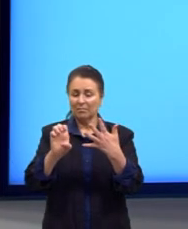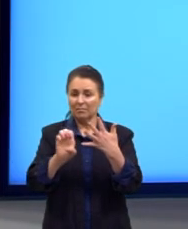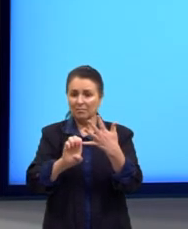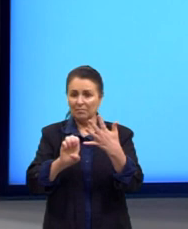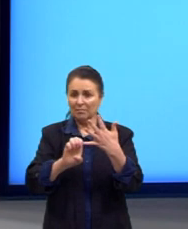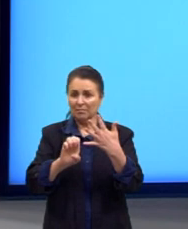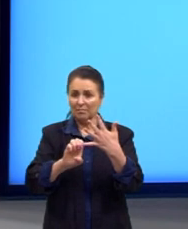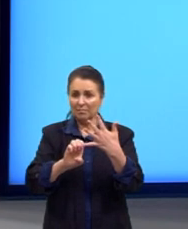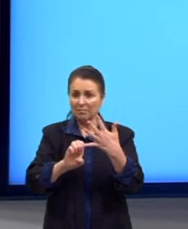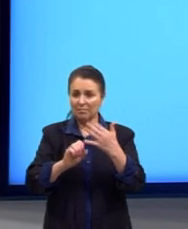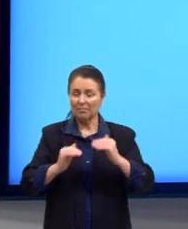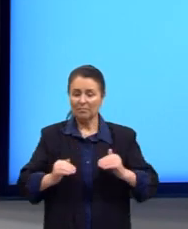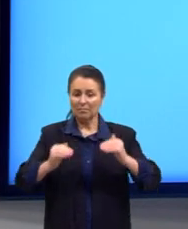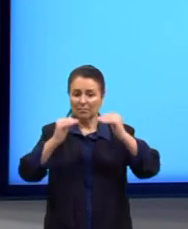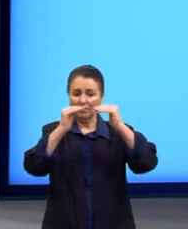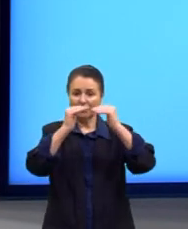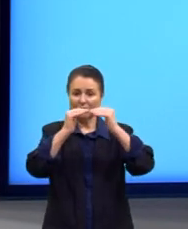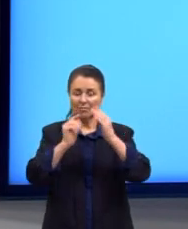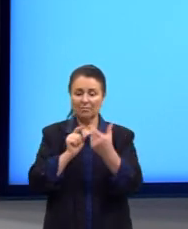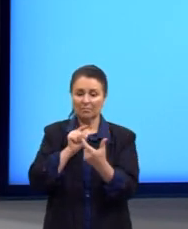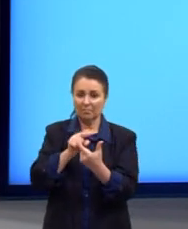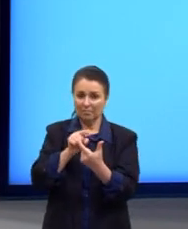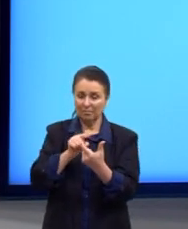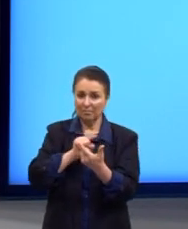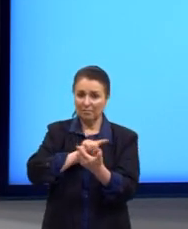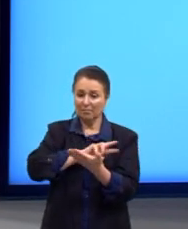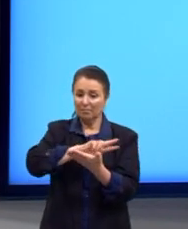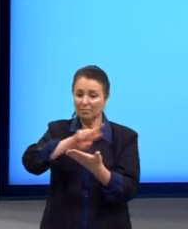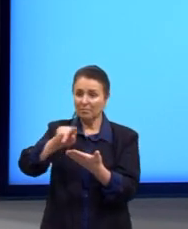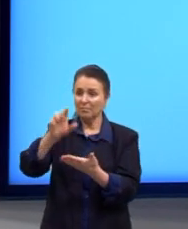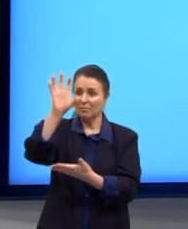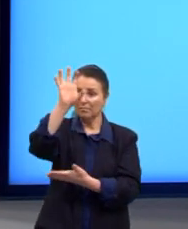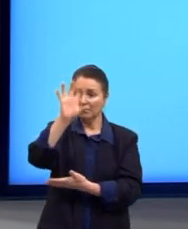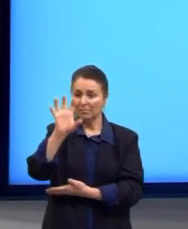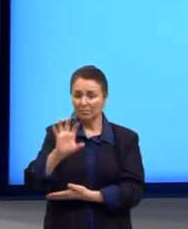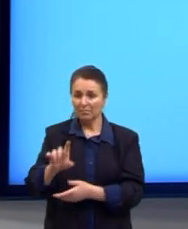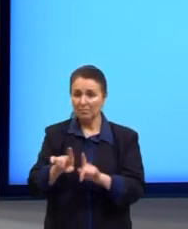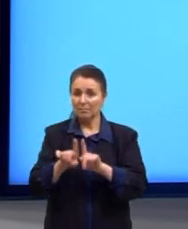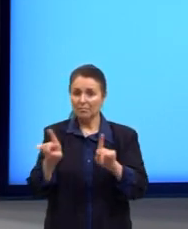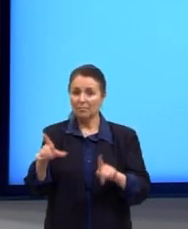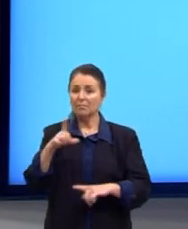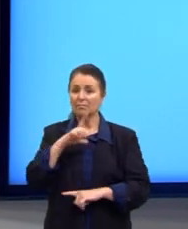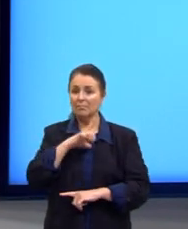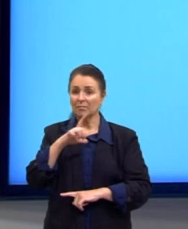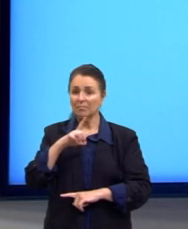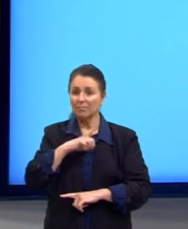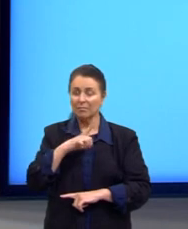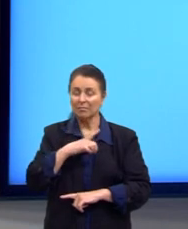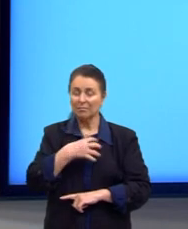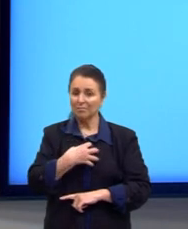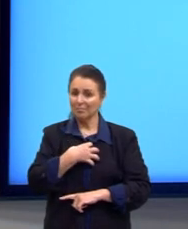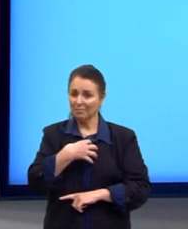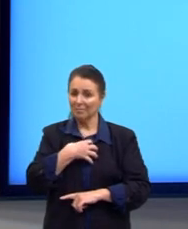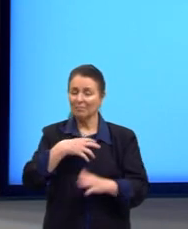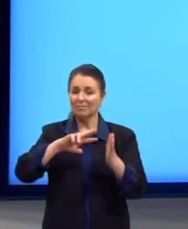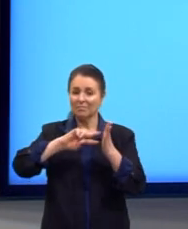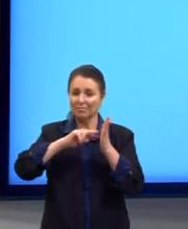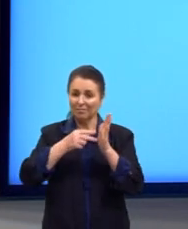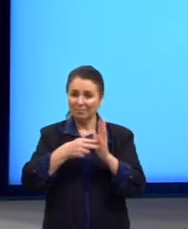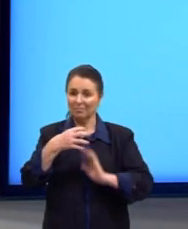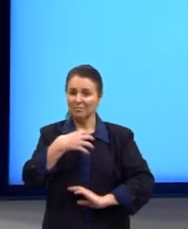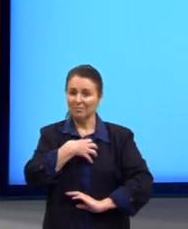e padronização de palavras que variam regionalmente mas possuem o mesmo significado